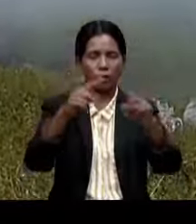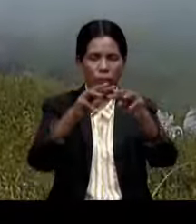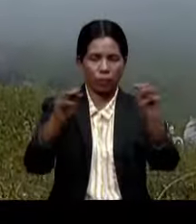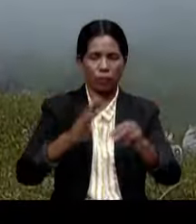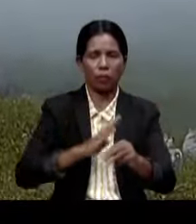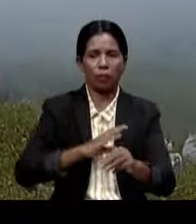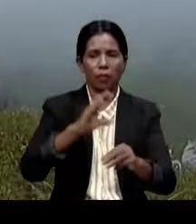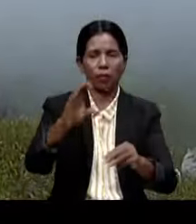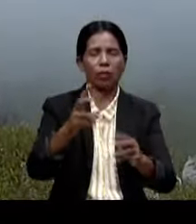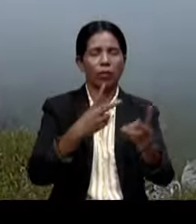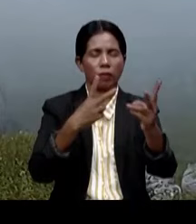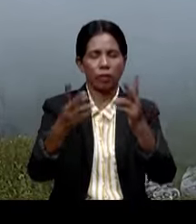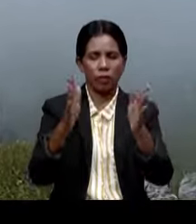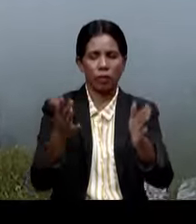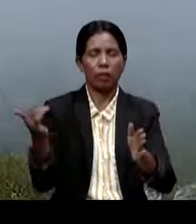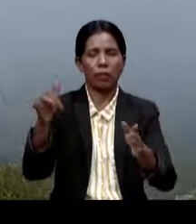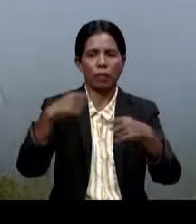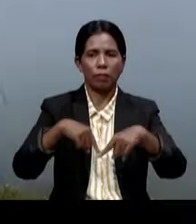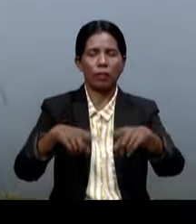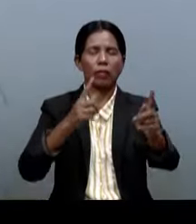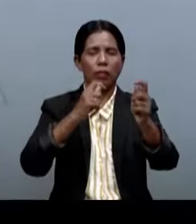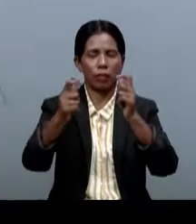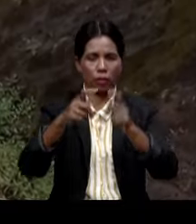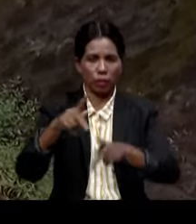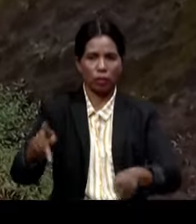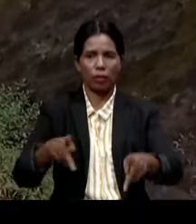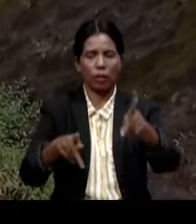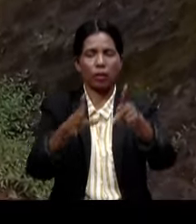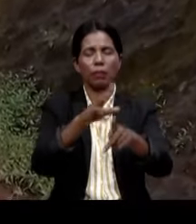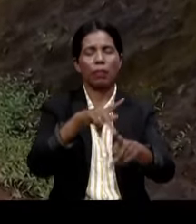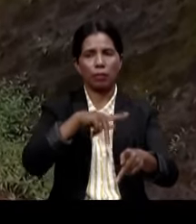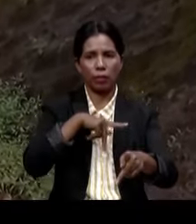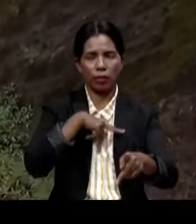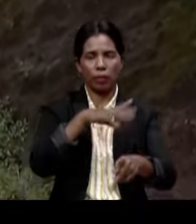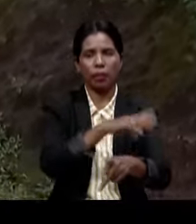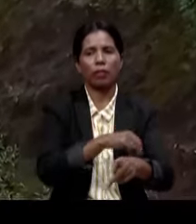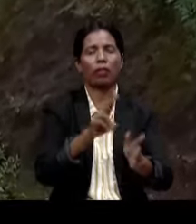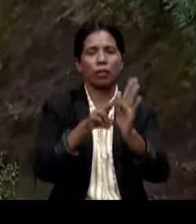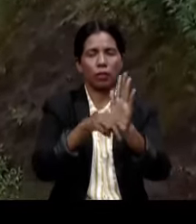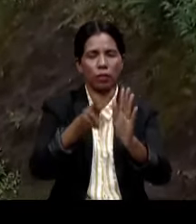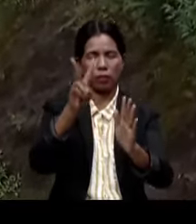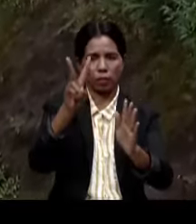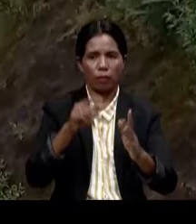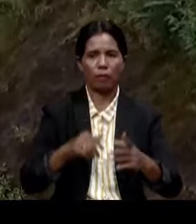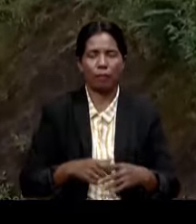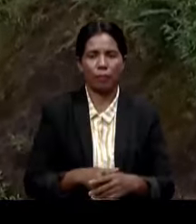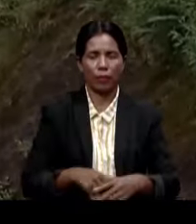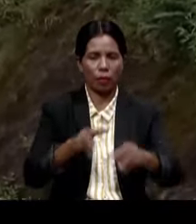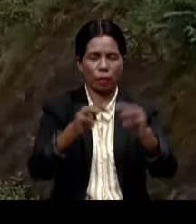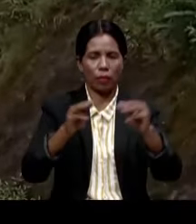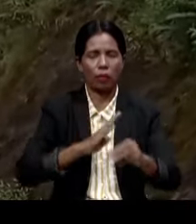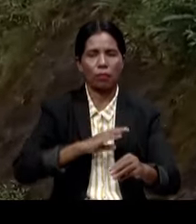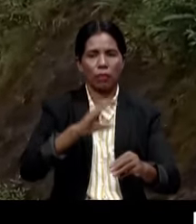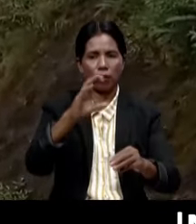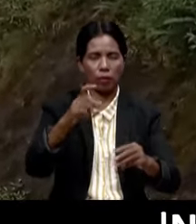município Baucau, visitante sira belebaho transporte público ka privado durante horas rua hobalun. Ihe município